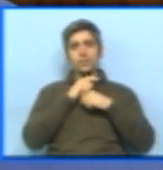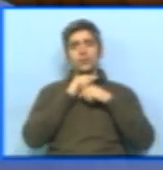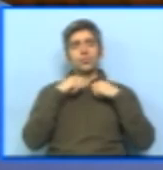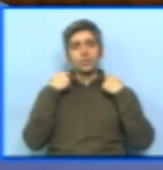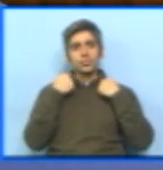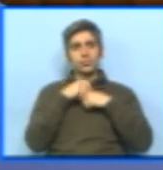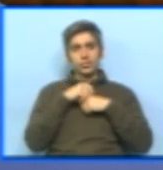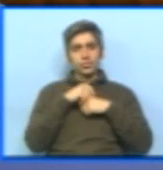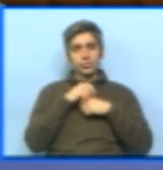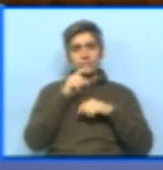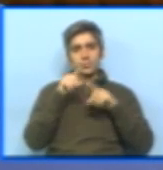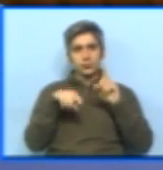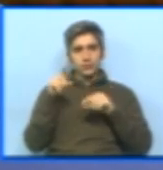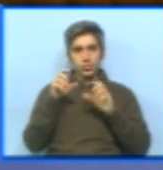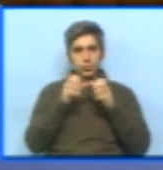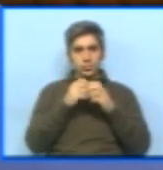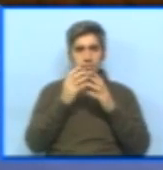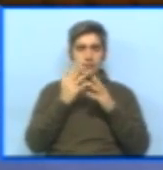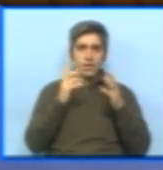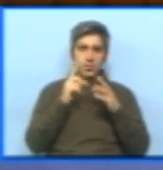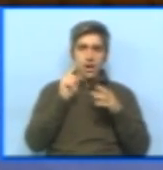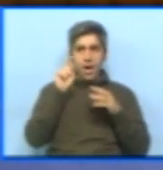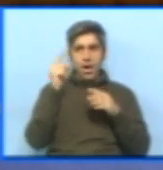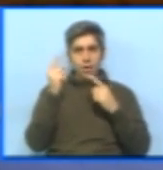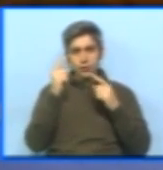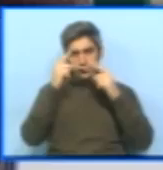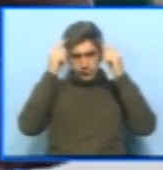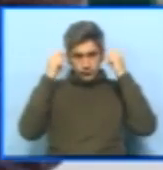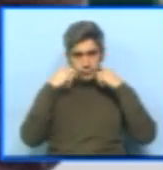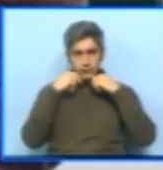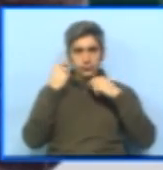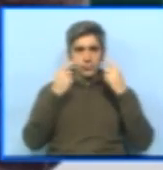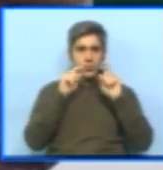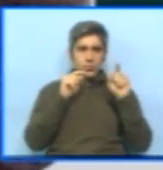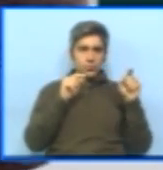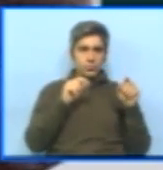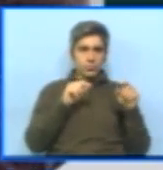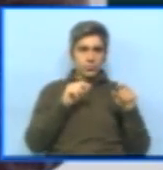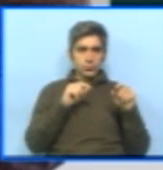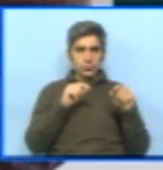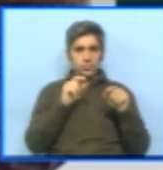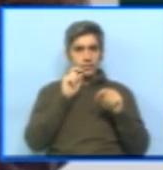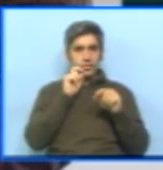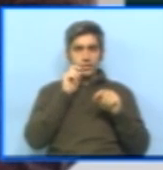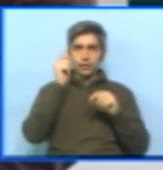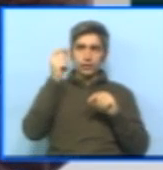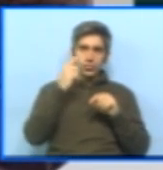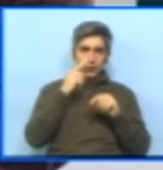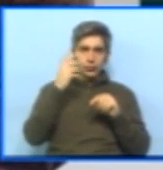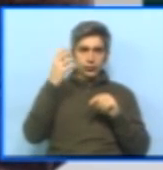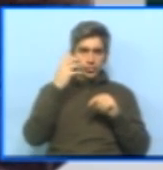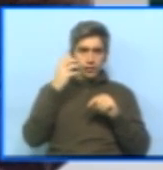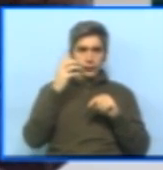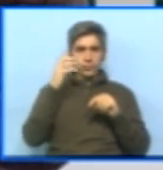cabeça sempre, a maioria não. Alguns irmãos põem à cabeça para proteger do sol ou para proteger da